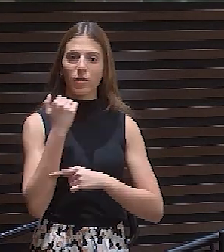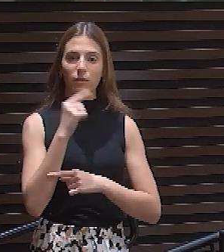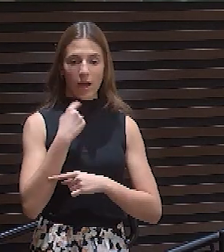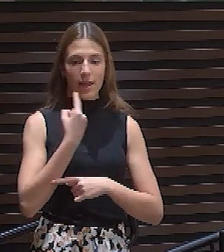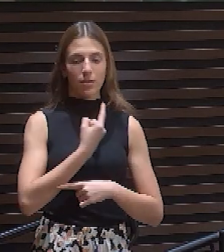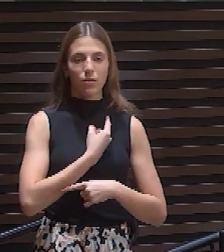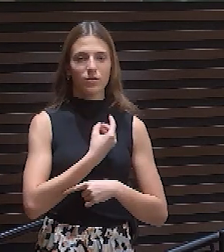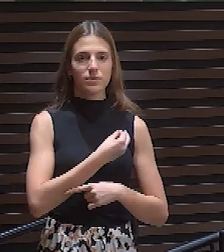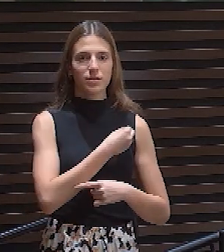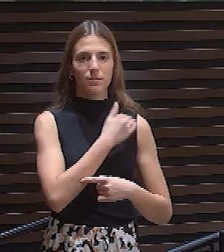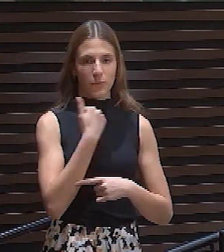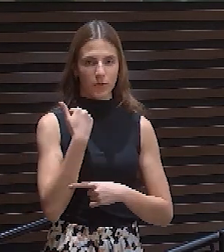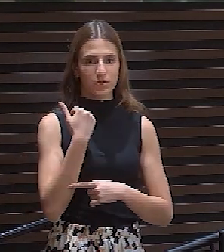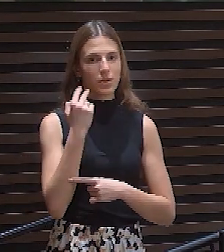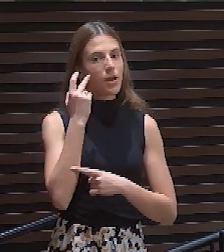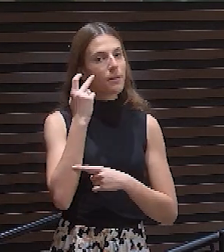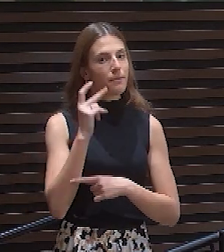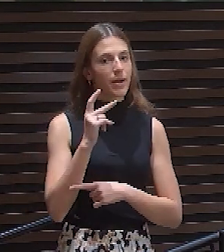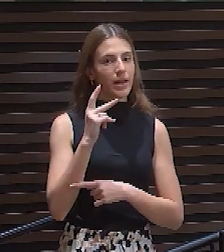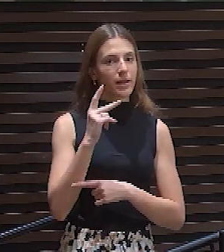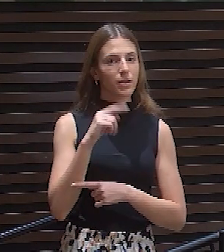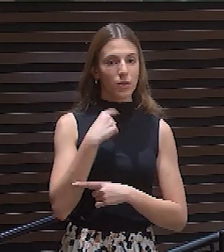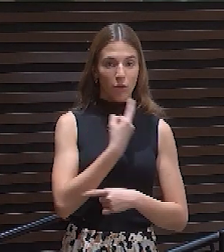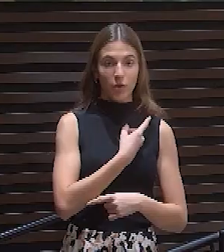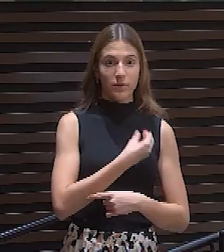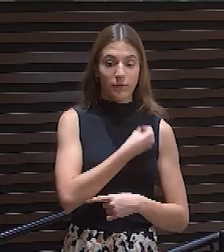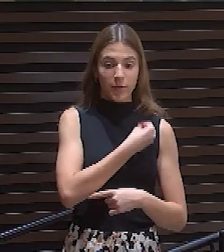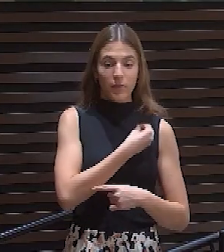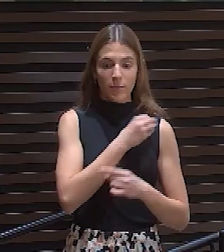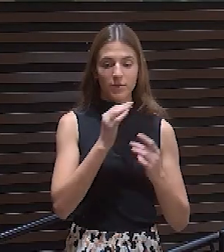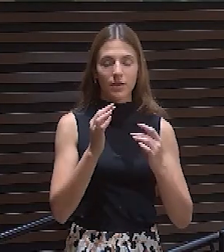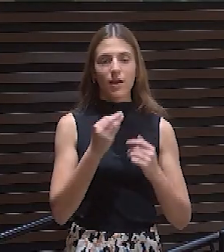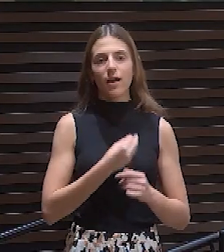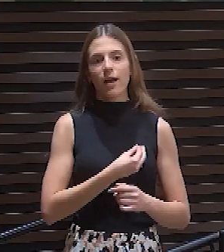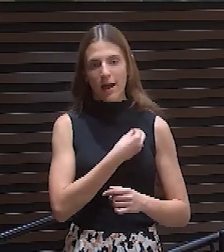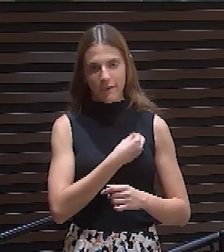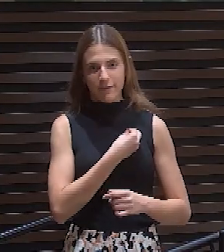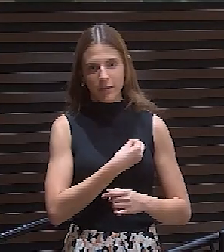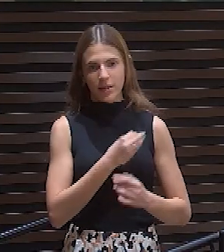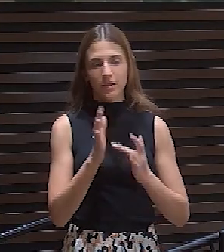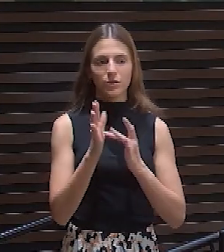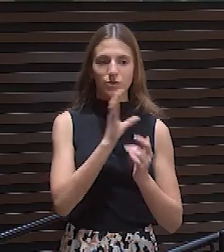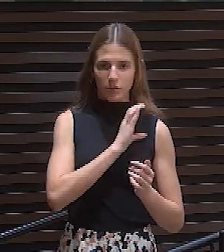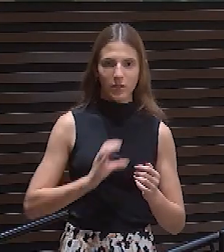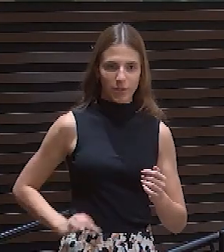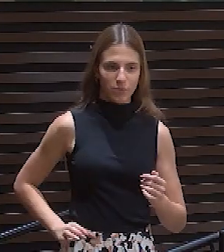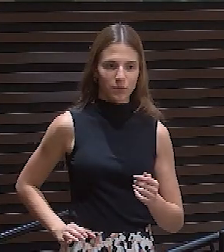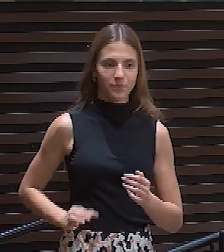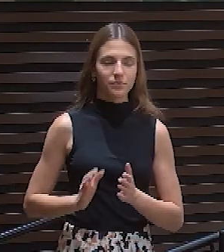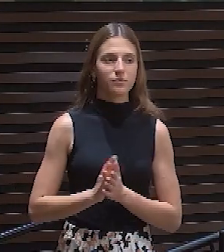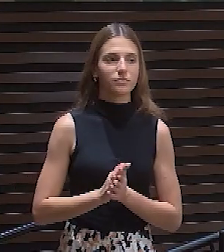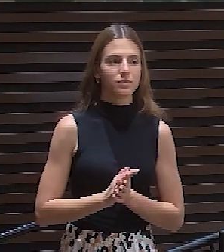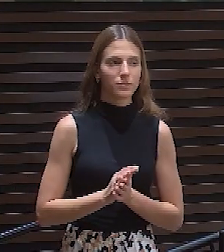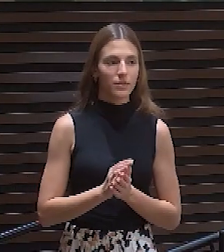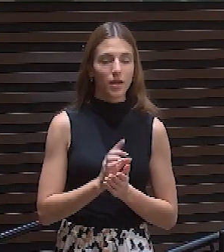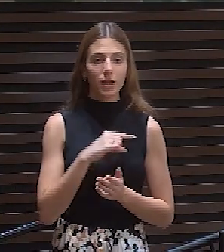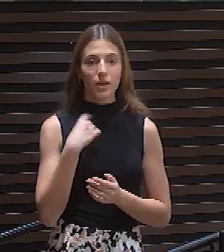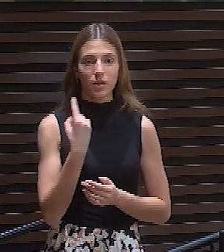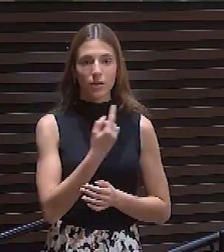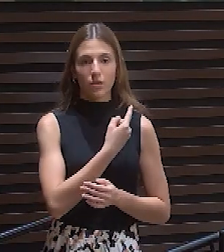morte para vivermos a sua vida. Mas Ele nos levou a morrer com Ele, para que